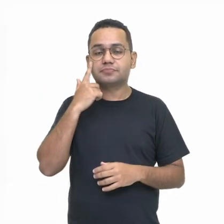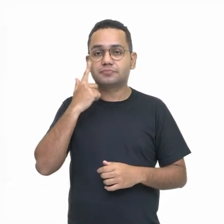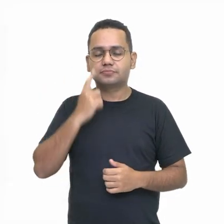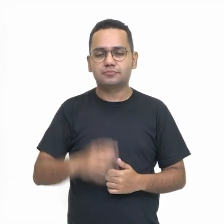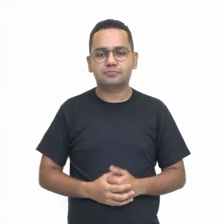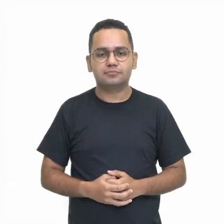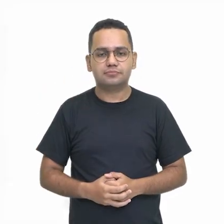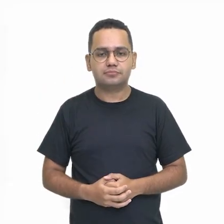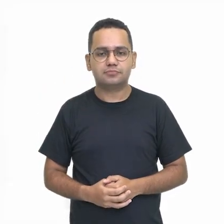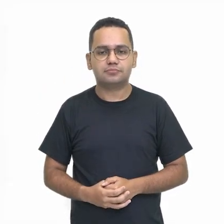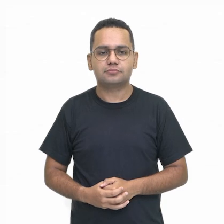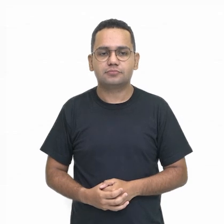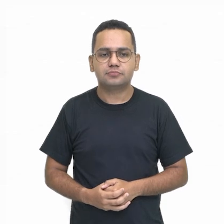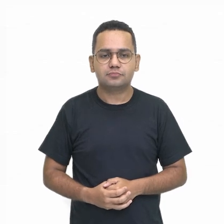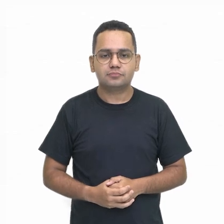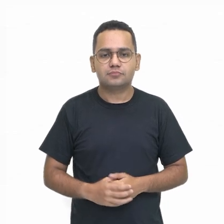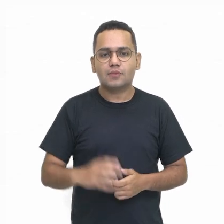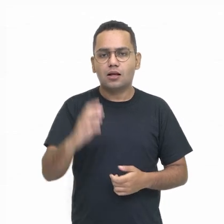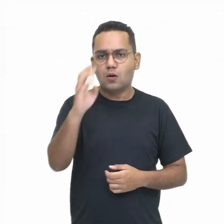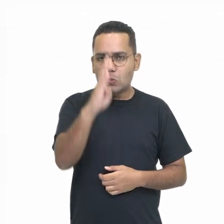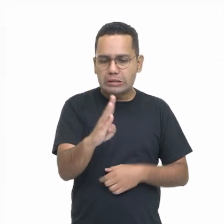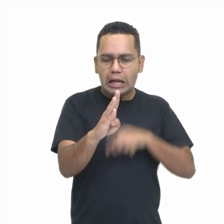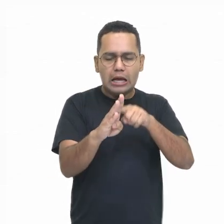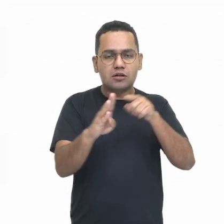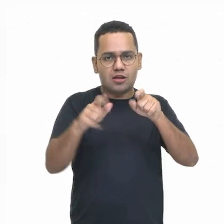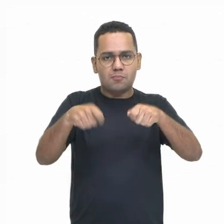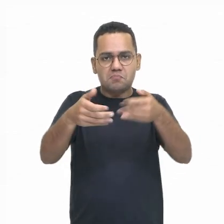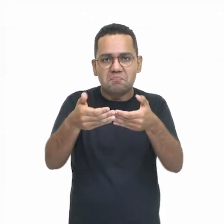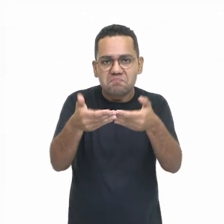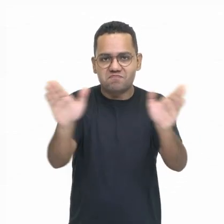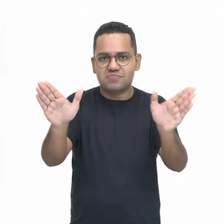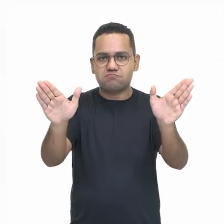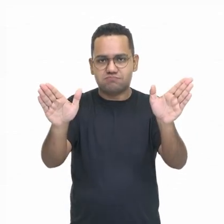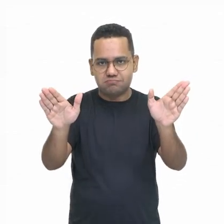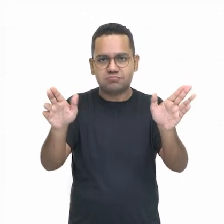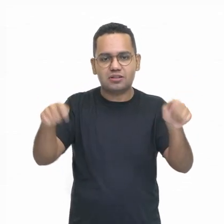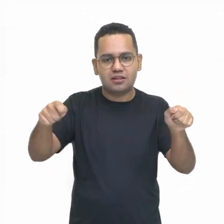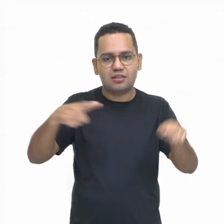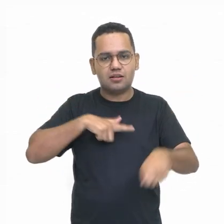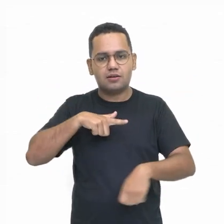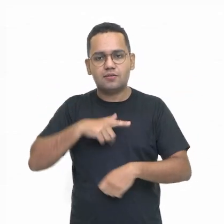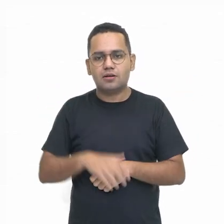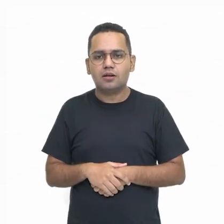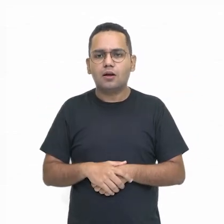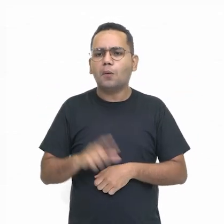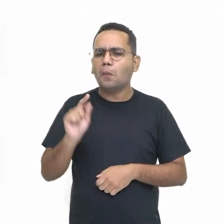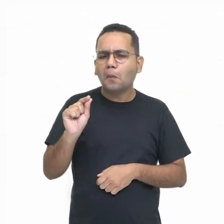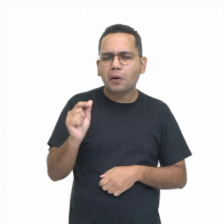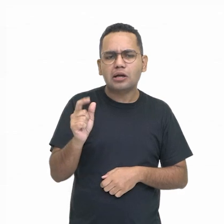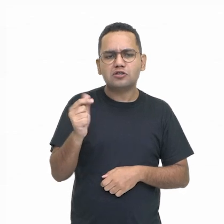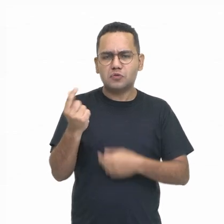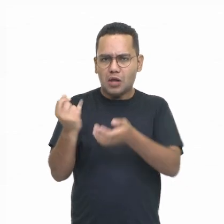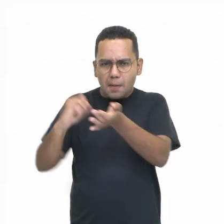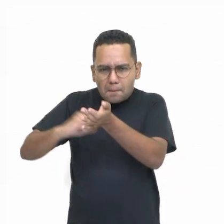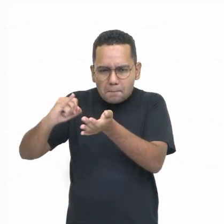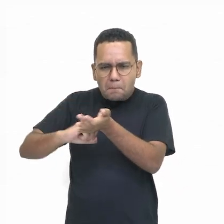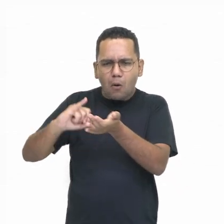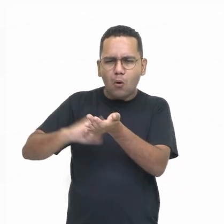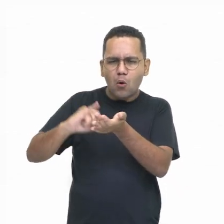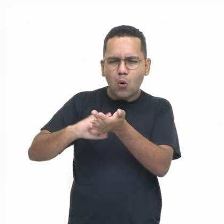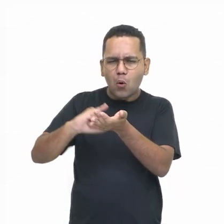Brasil, ele iniciou justamente um processo de abertura comercial, reduzindo as tarifas de importação